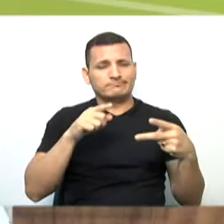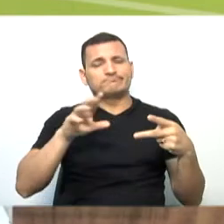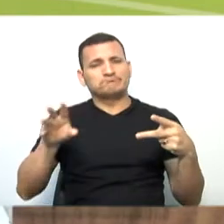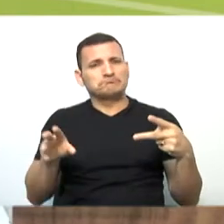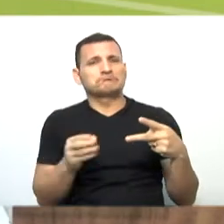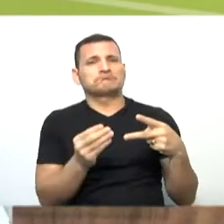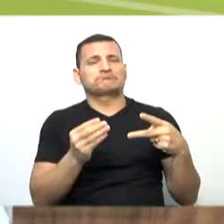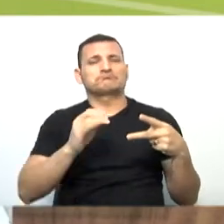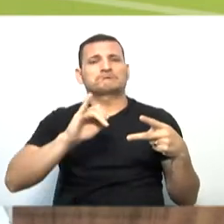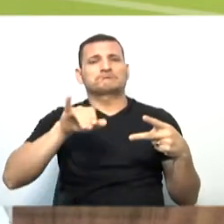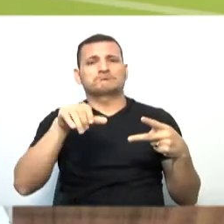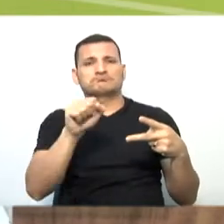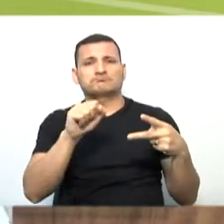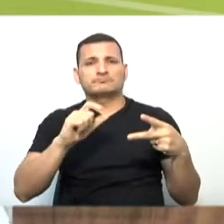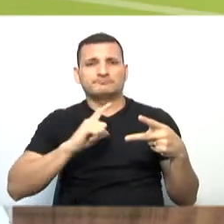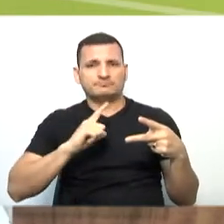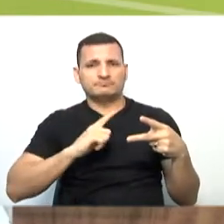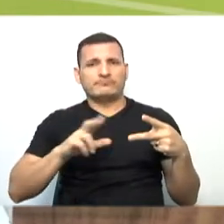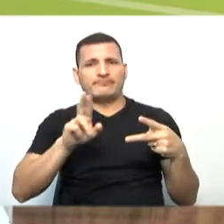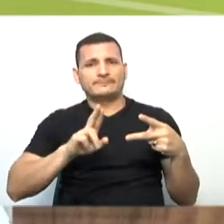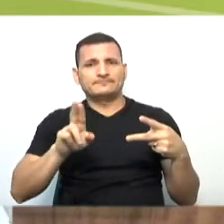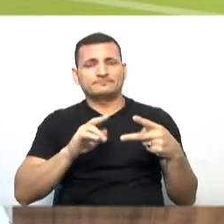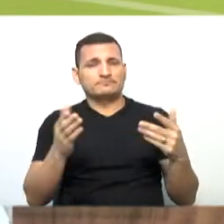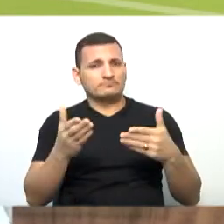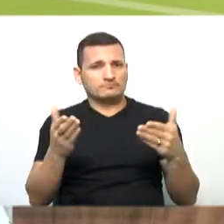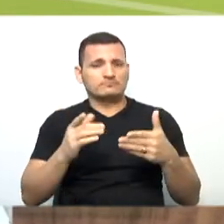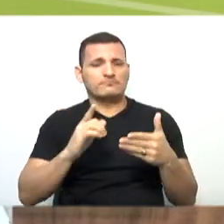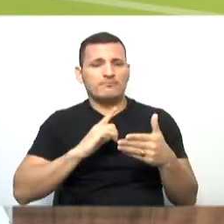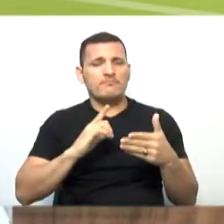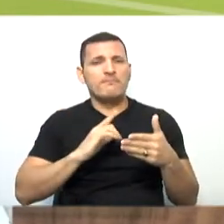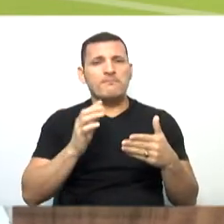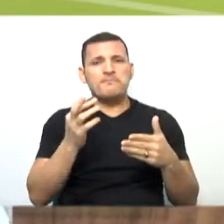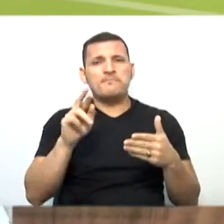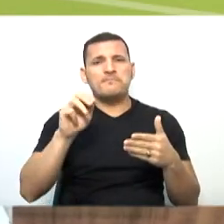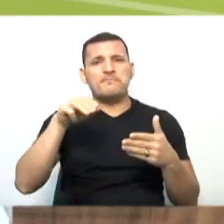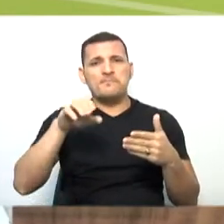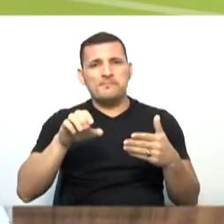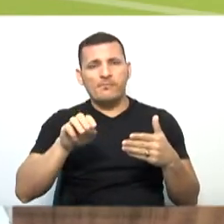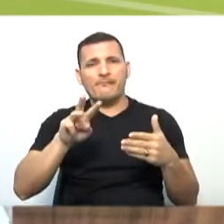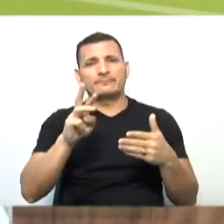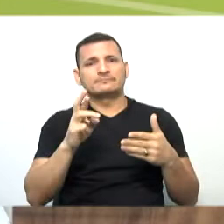JavaScript. Hoje a gente tem uns frameworks, são belíssimos.